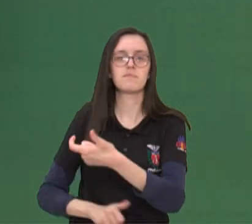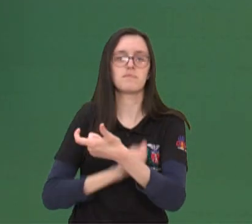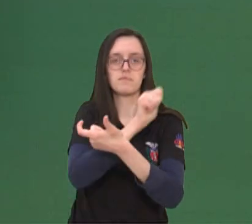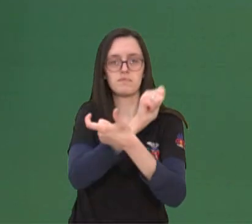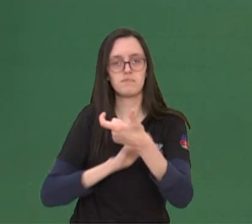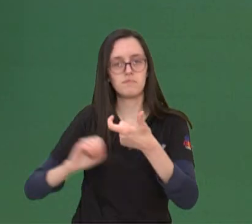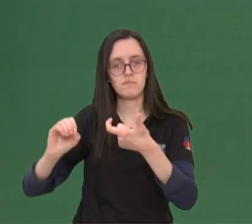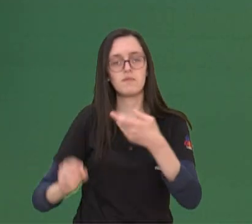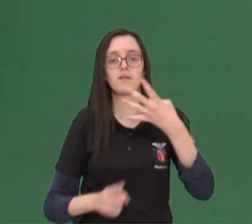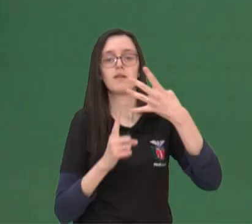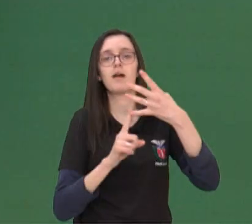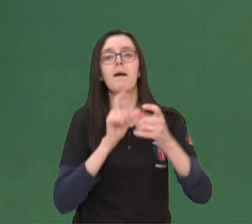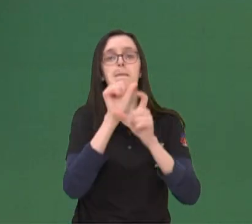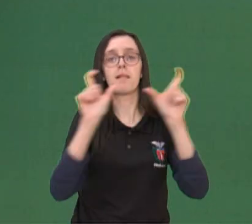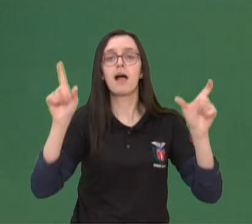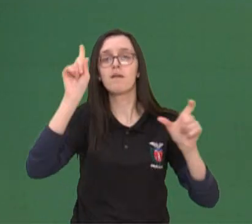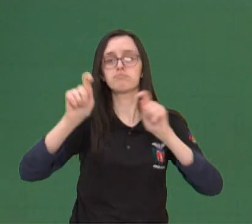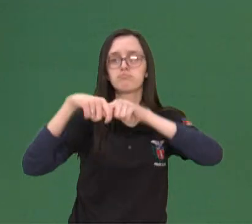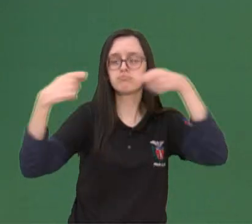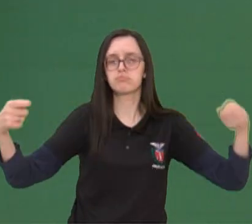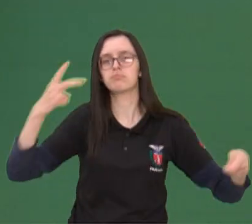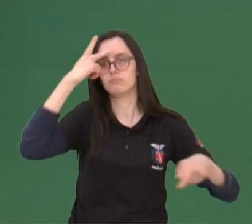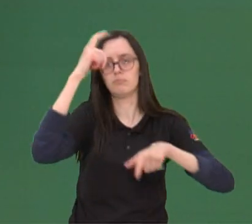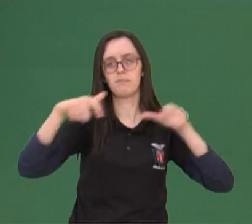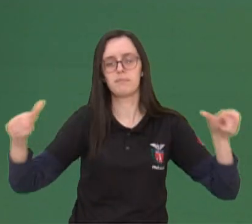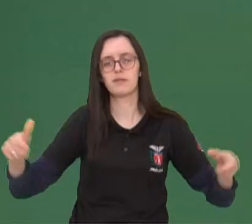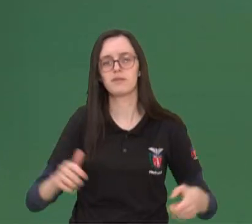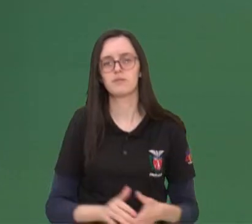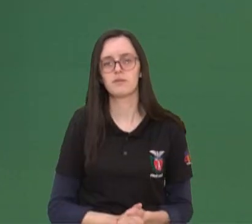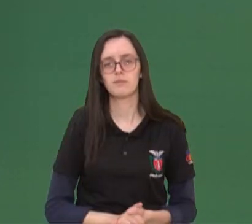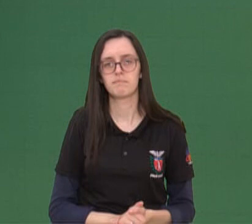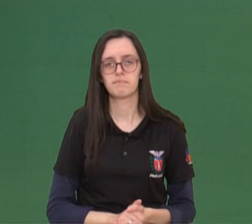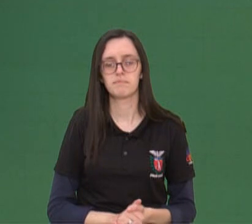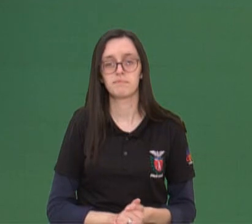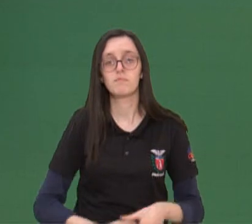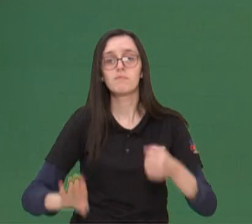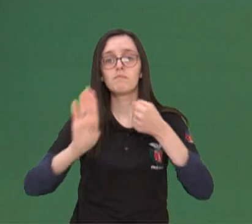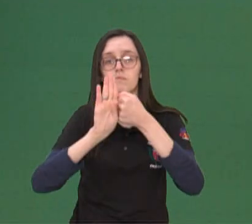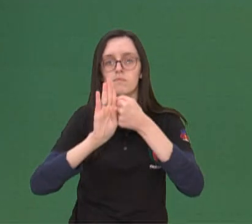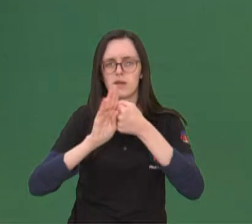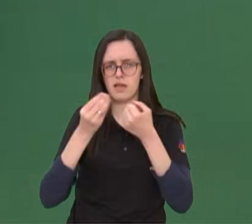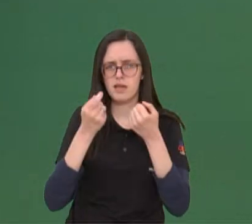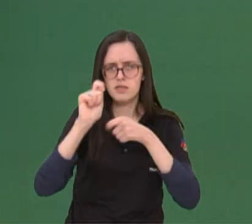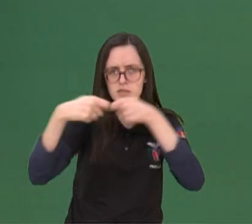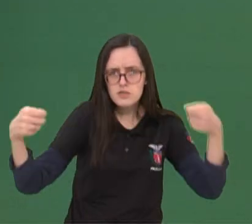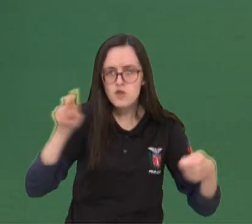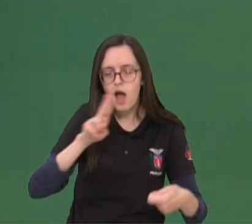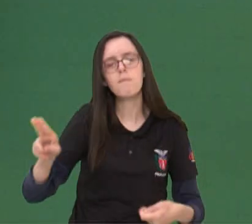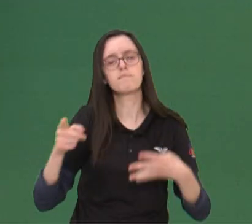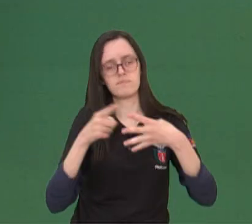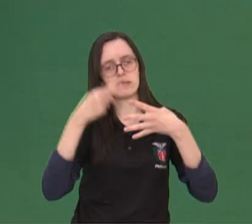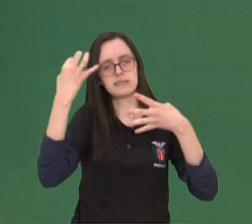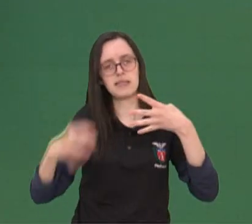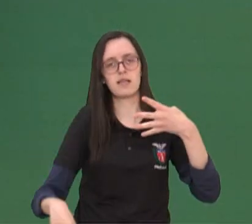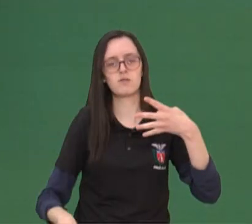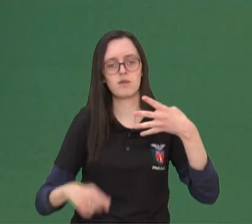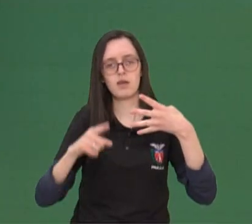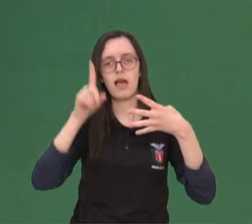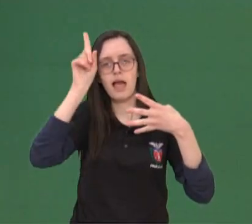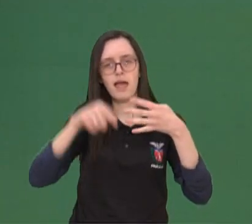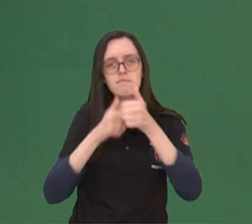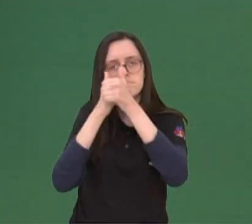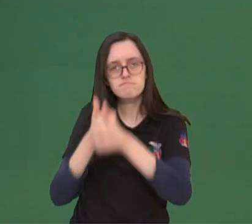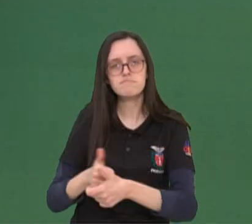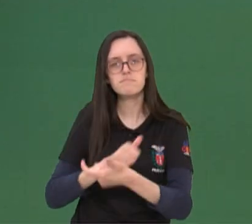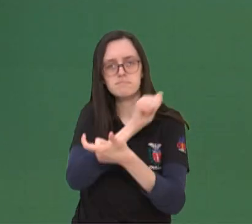e palavras que nomeiam pessoas. Os substantivos dão nome aos seres? Sim. São acompanhados